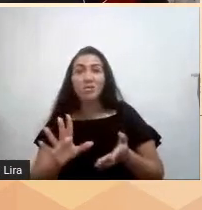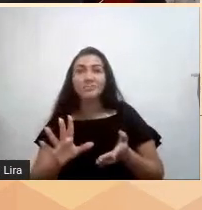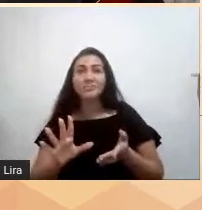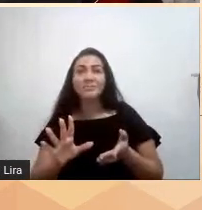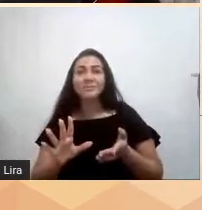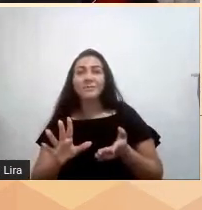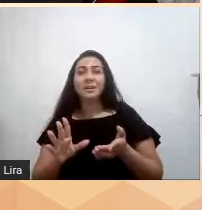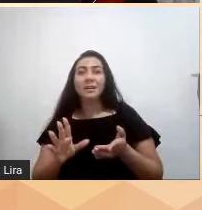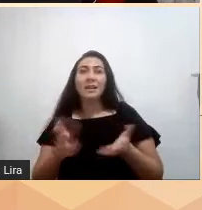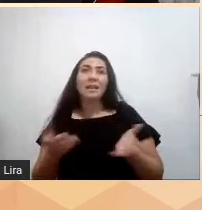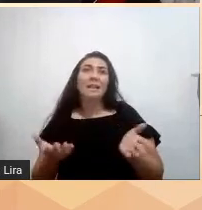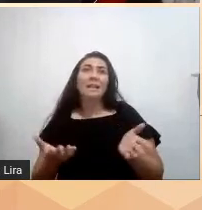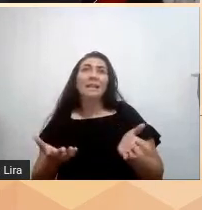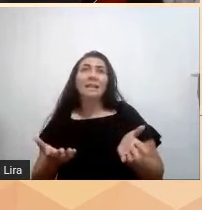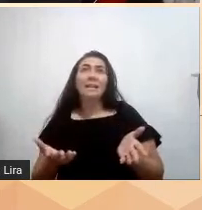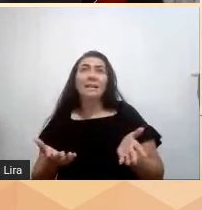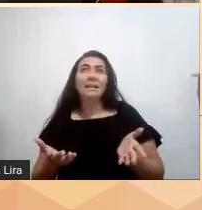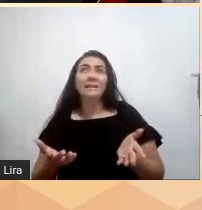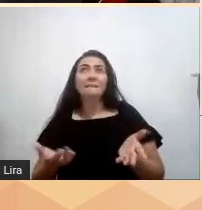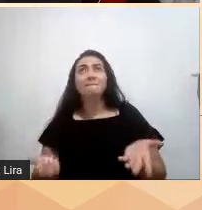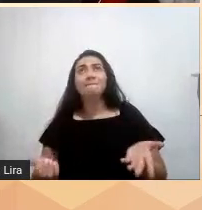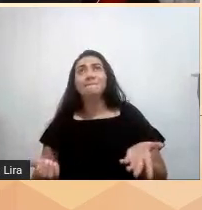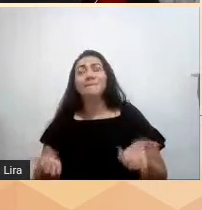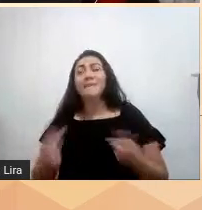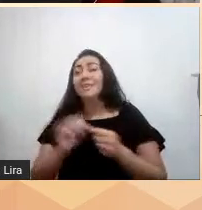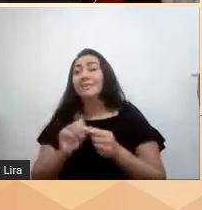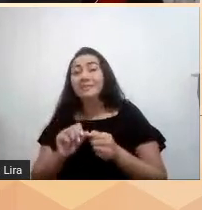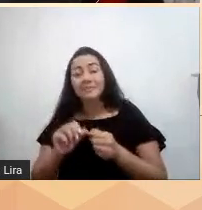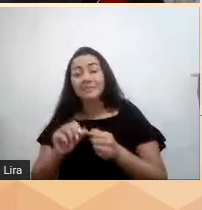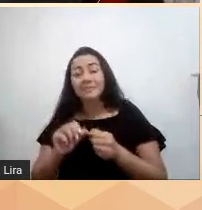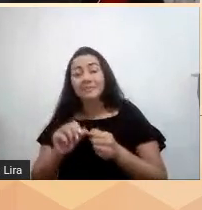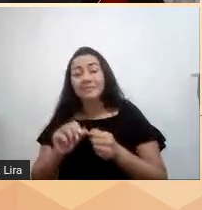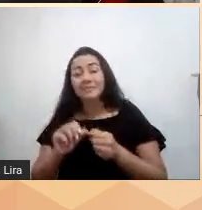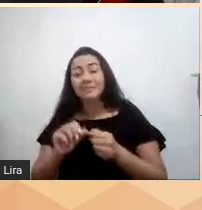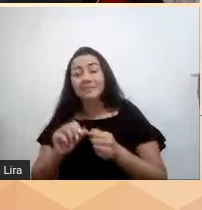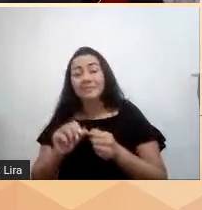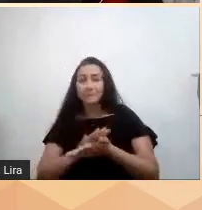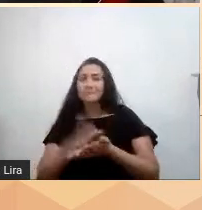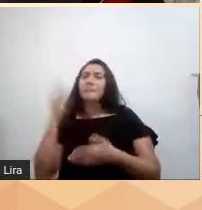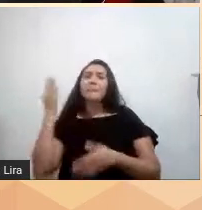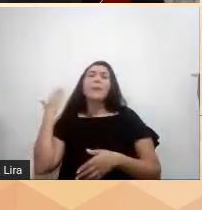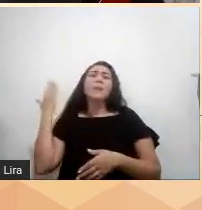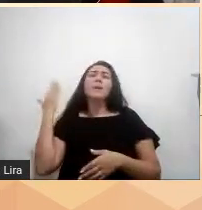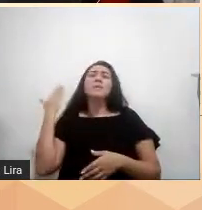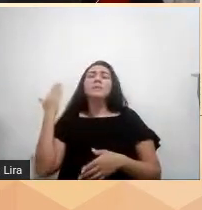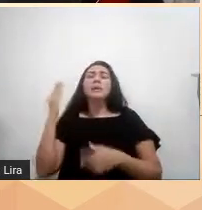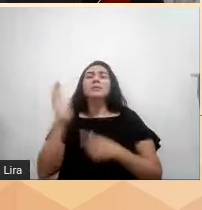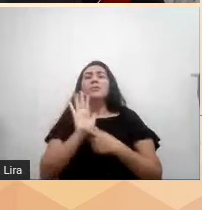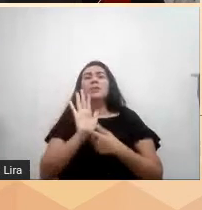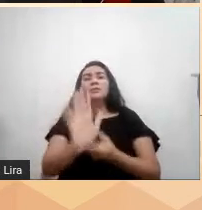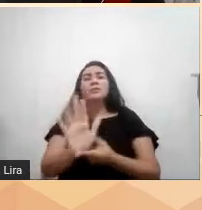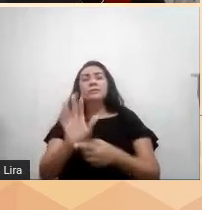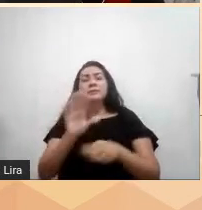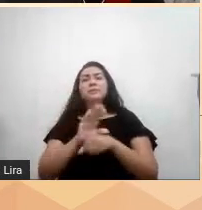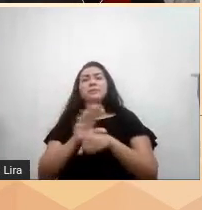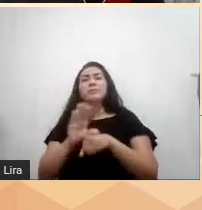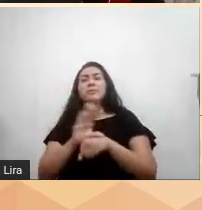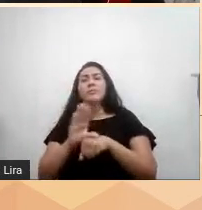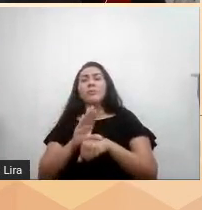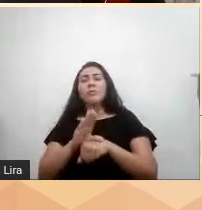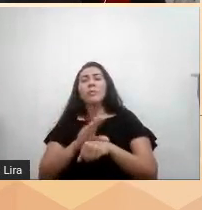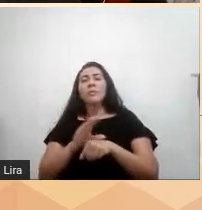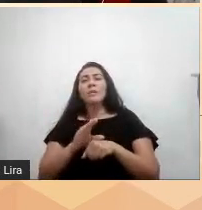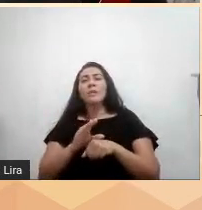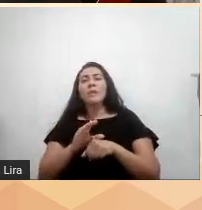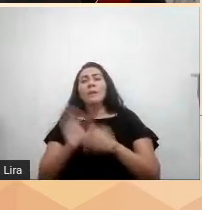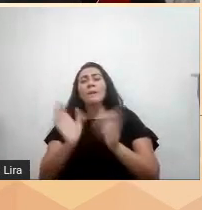oficina para uma turma de biblioteconomia, e nessa oficina a gente estava até brincando,